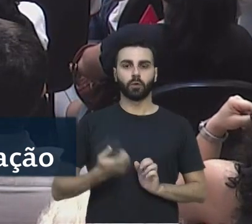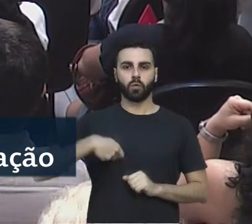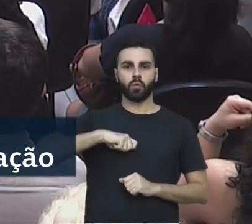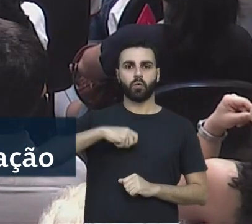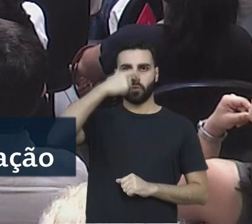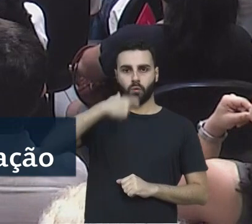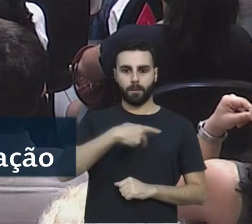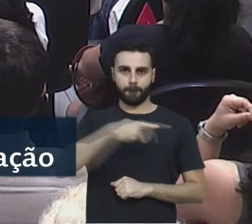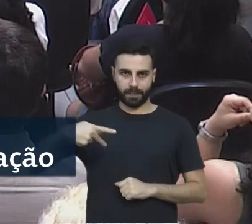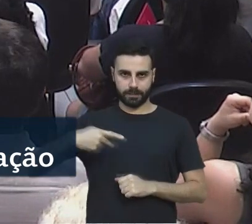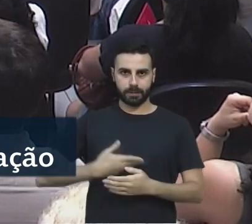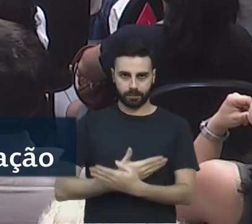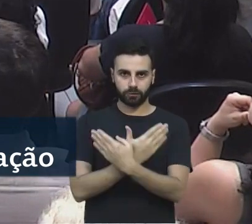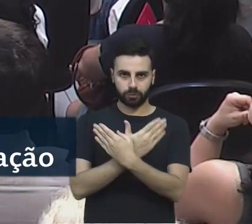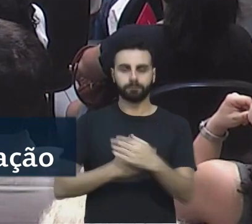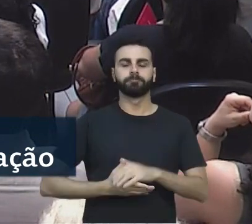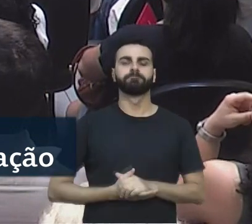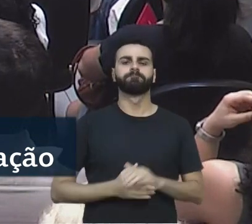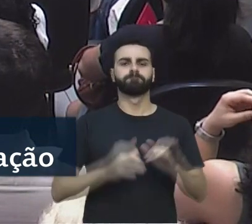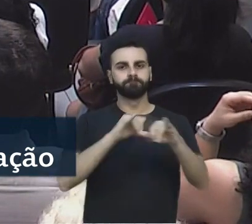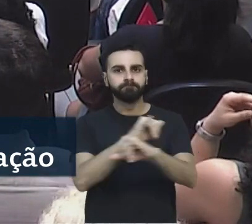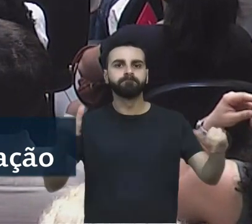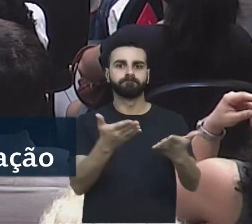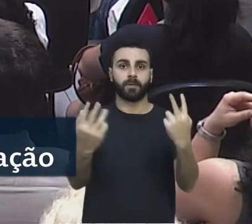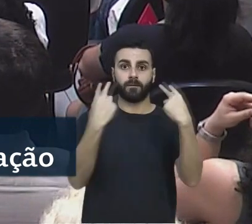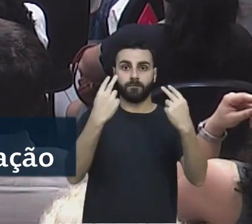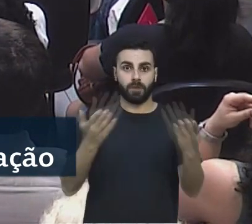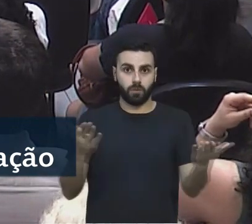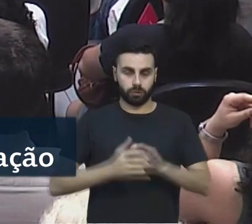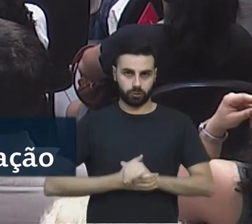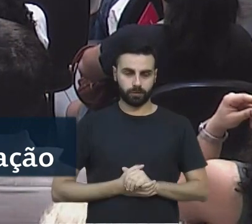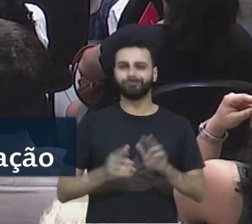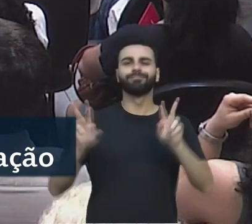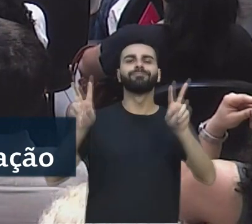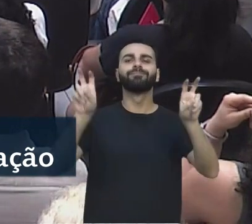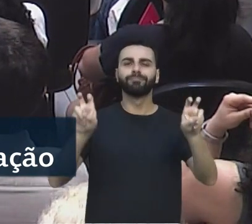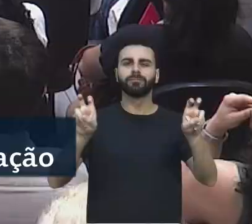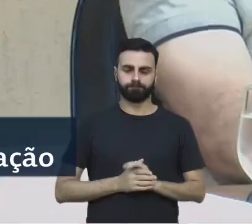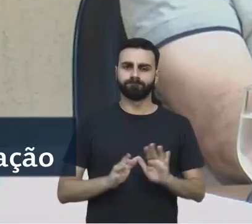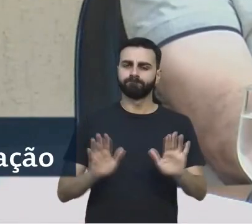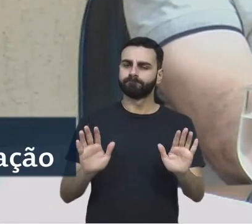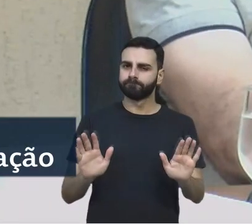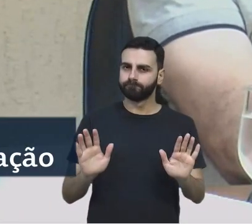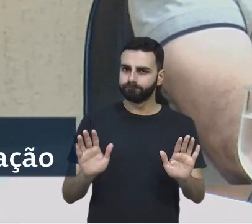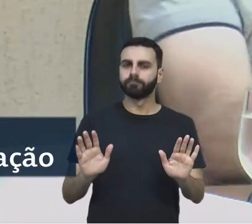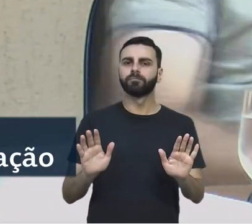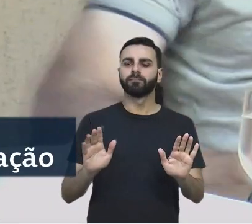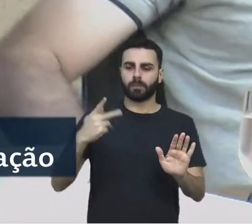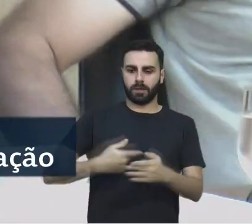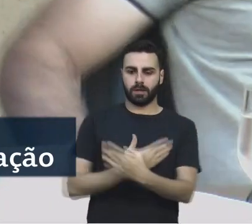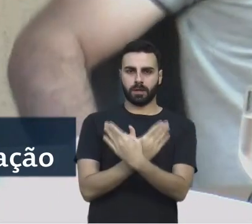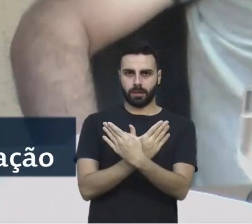recurso só poderia ser repassado em 2024 já que este tipo de emenda faz parte do